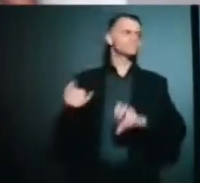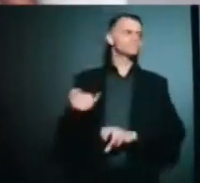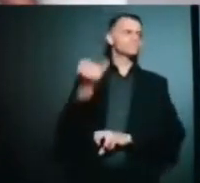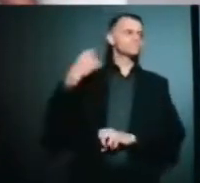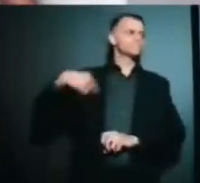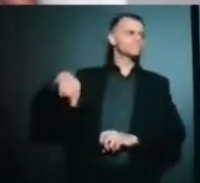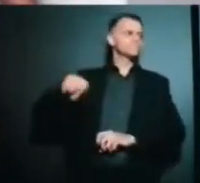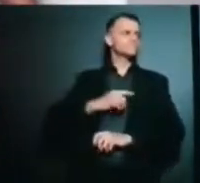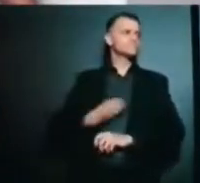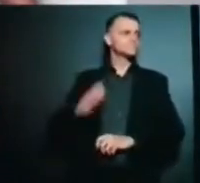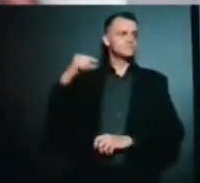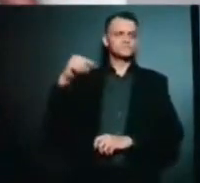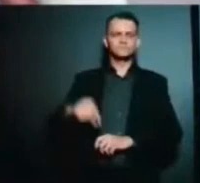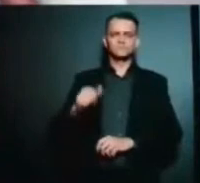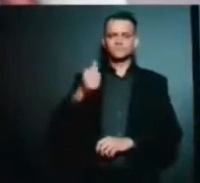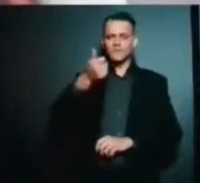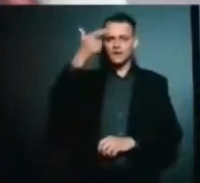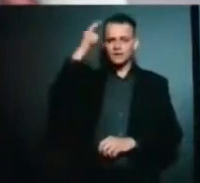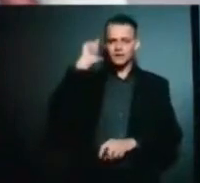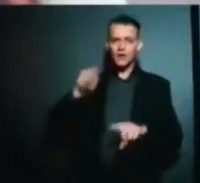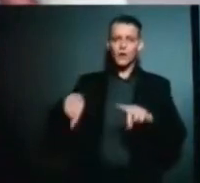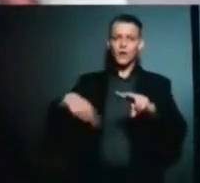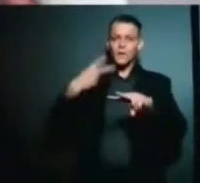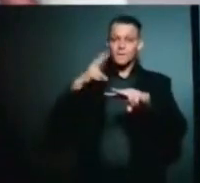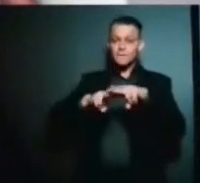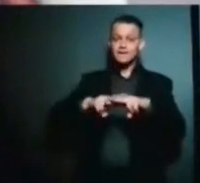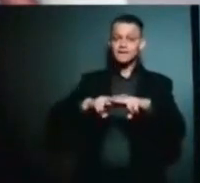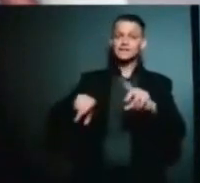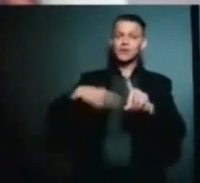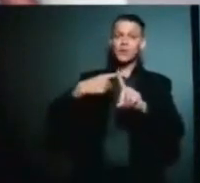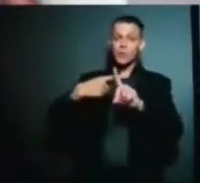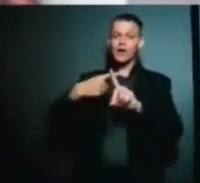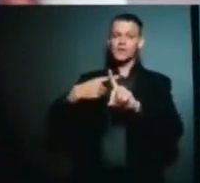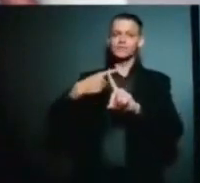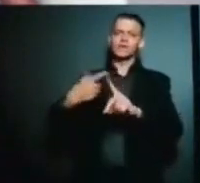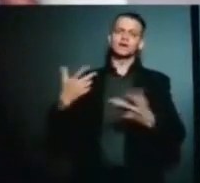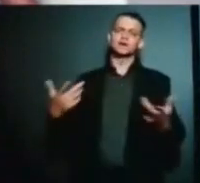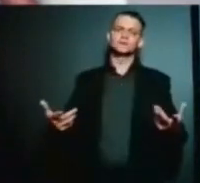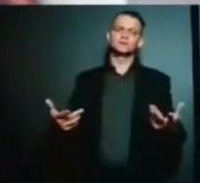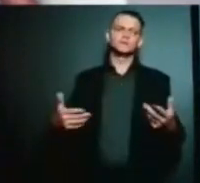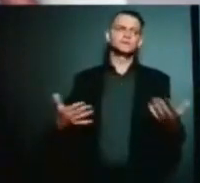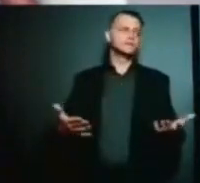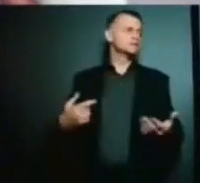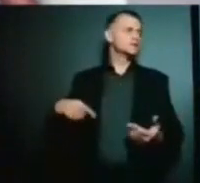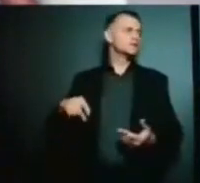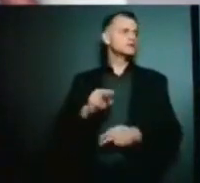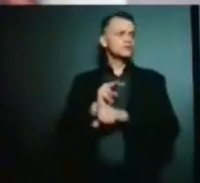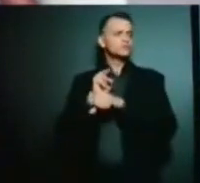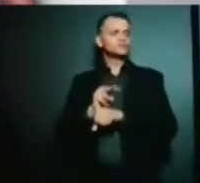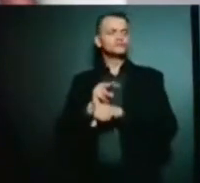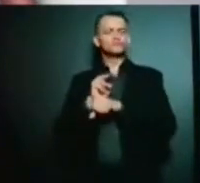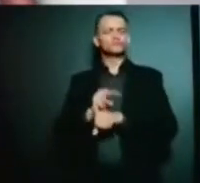nós estamos aqui, o Alexandre Moraes está prendendo mais brasileiros patriotas lá. Então, fiquemos sempre vigilantes,